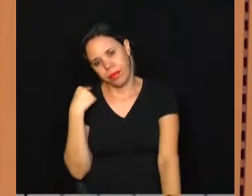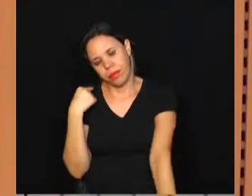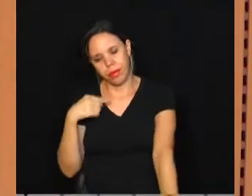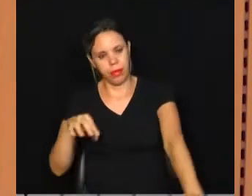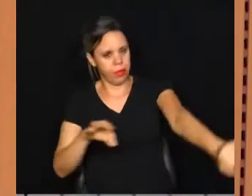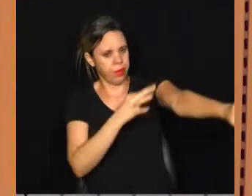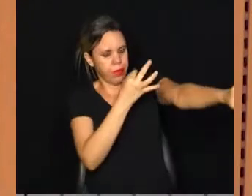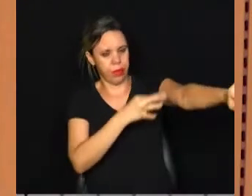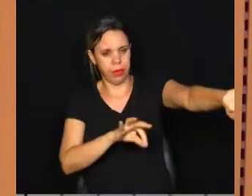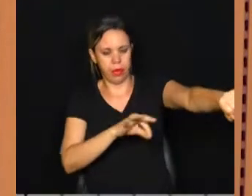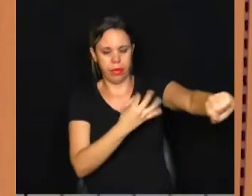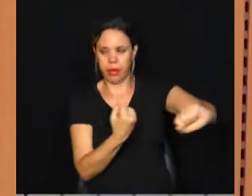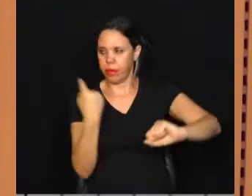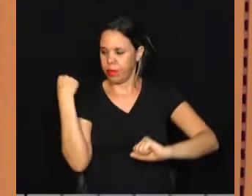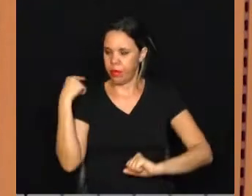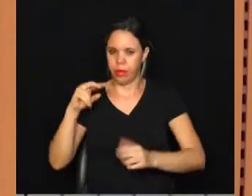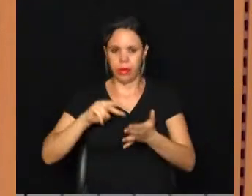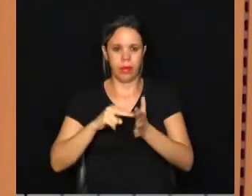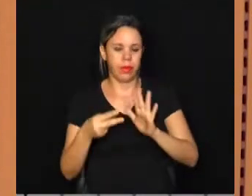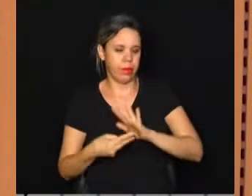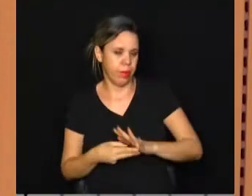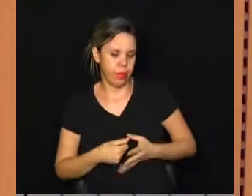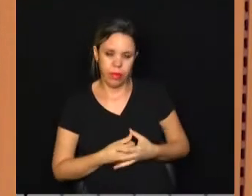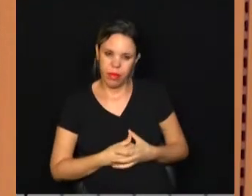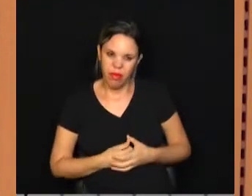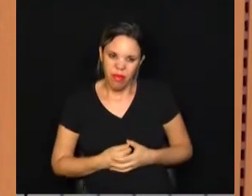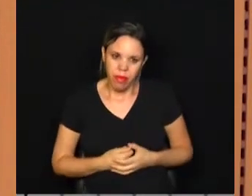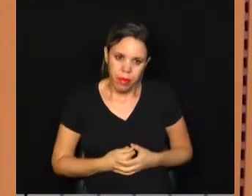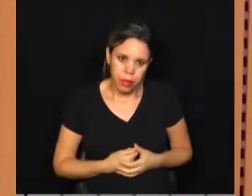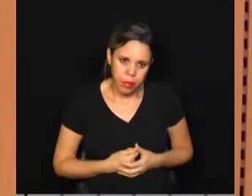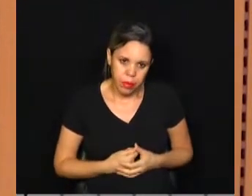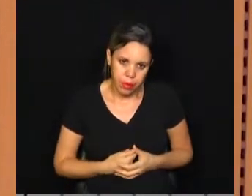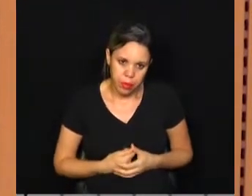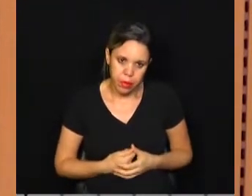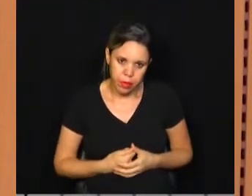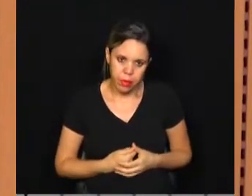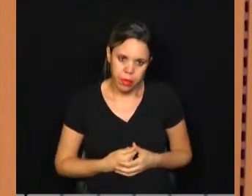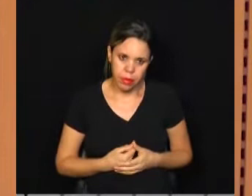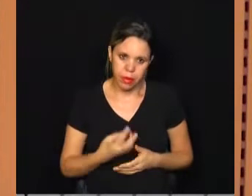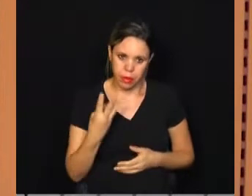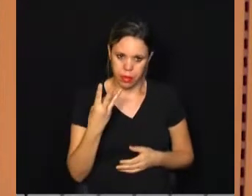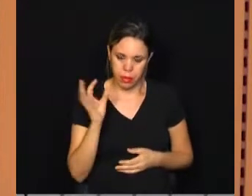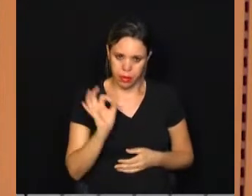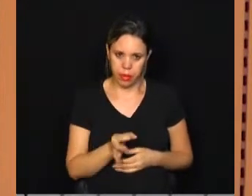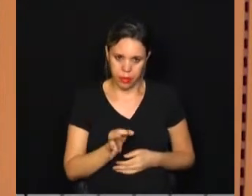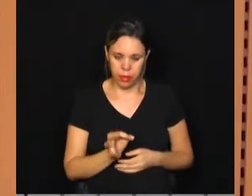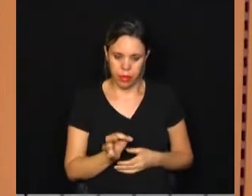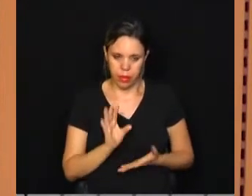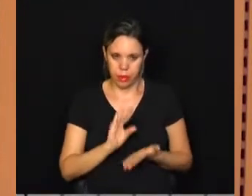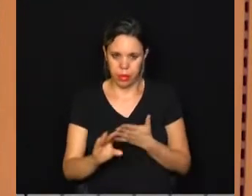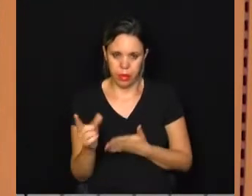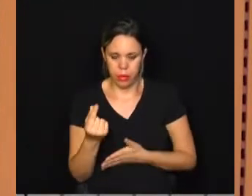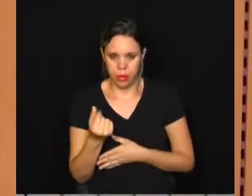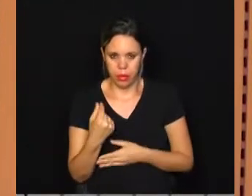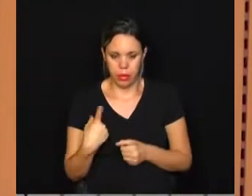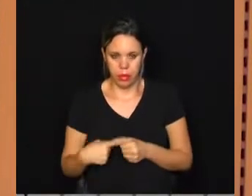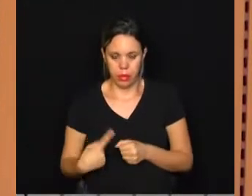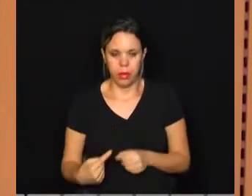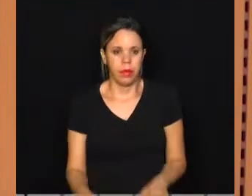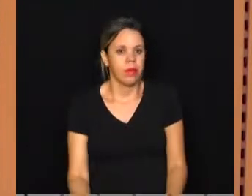orquestra significavam cerca de 3% do orçamento